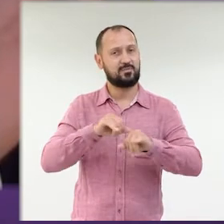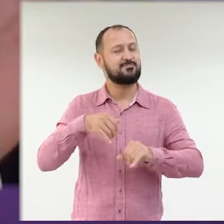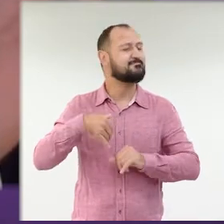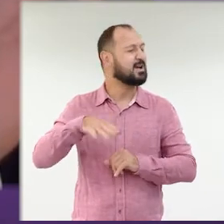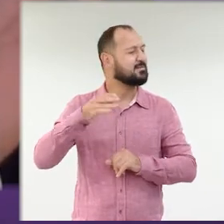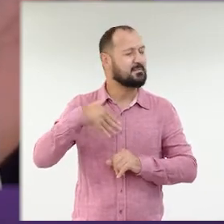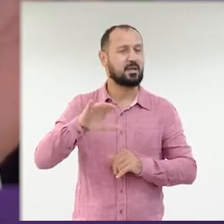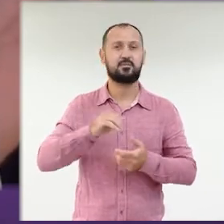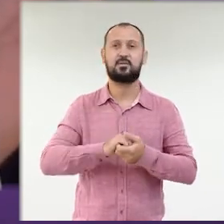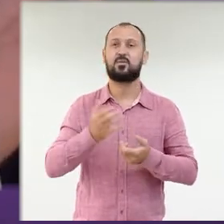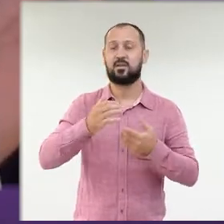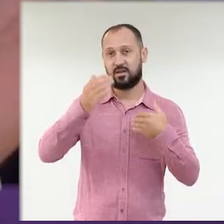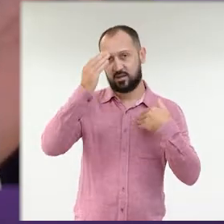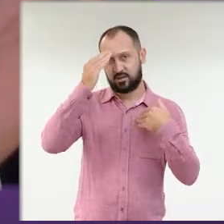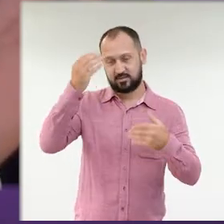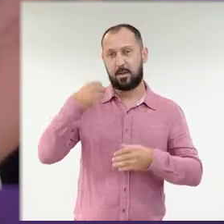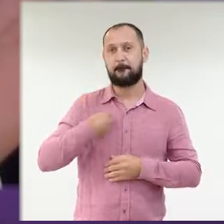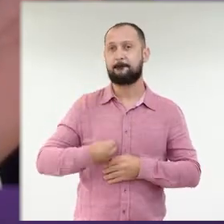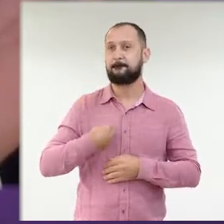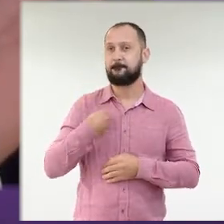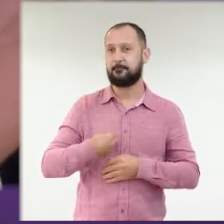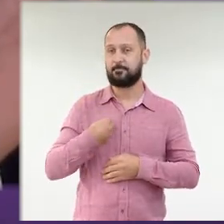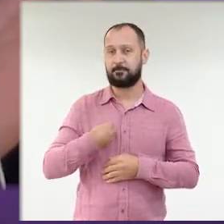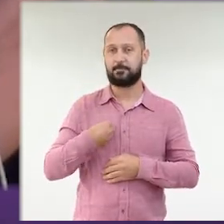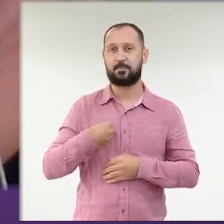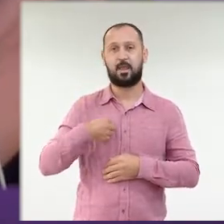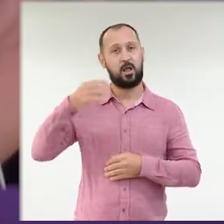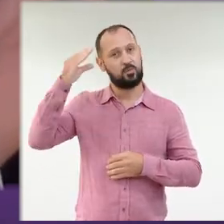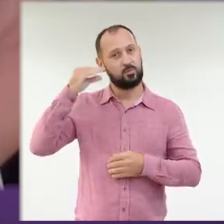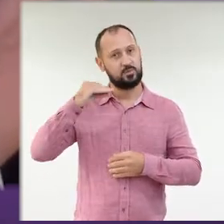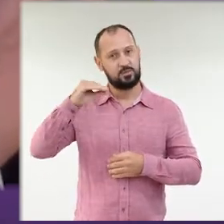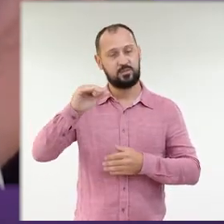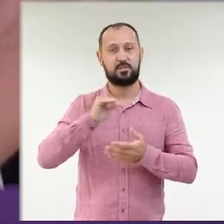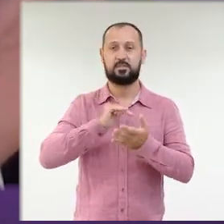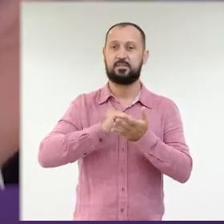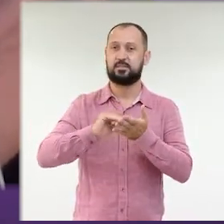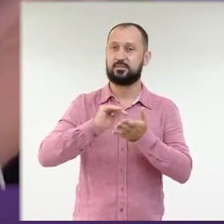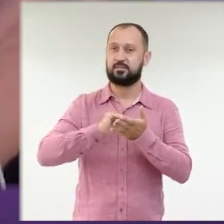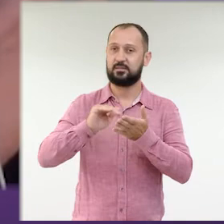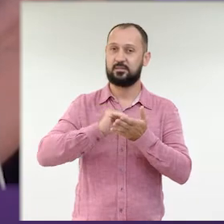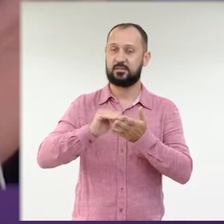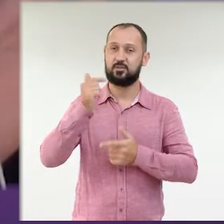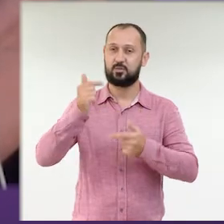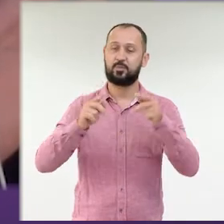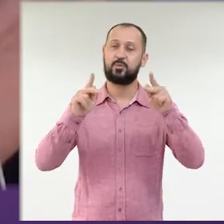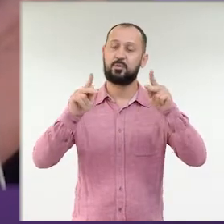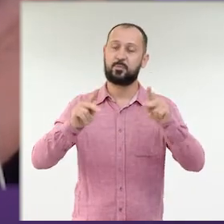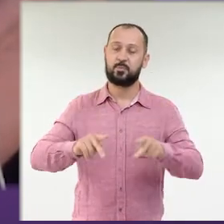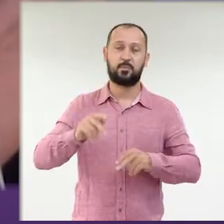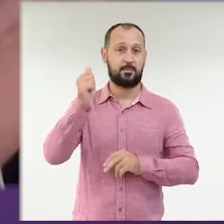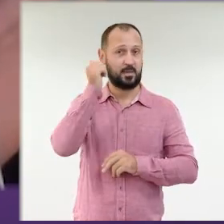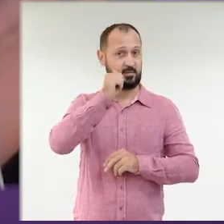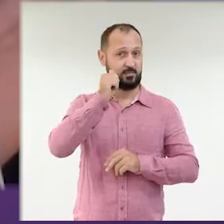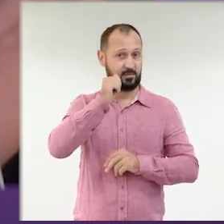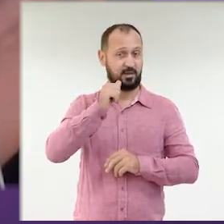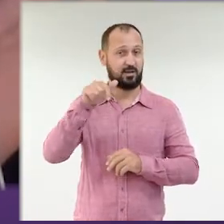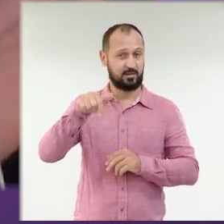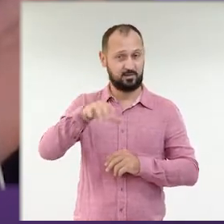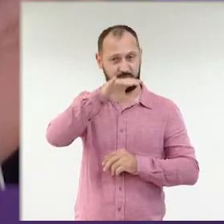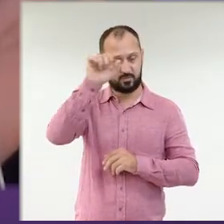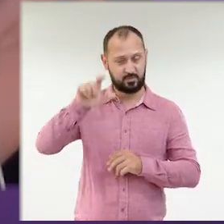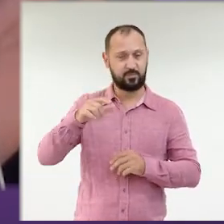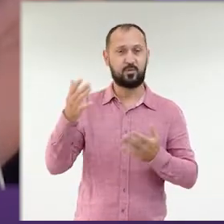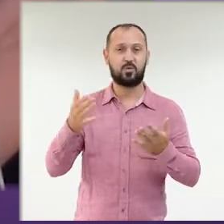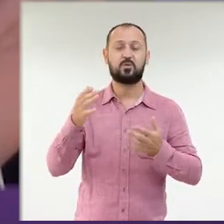divulgados o máximo possível. Eu quero agradecer a participação da Luciana Zambuja, subsecretária de Políticas Públicas para Mulheres de Mato Grosso